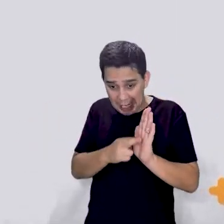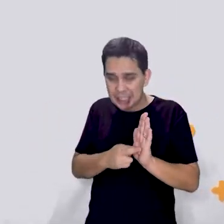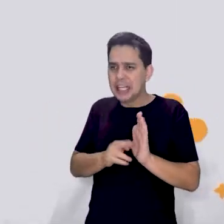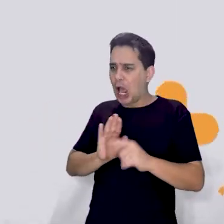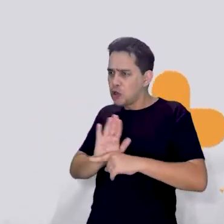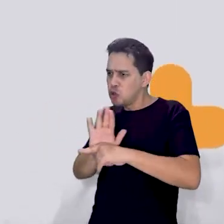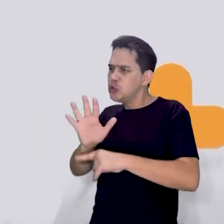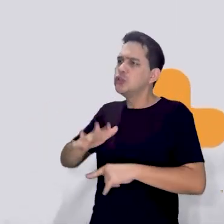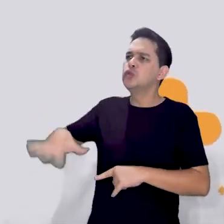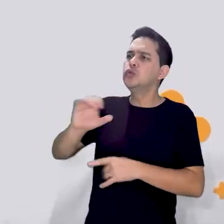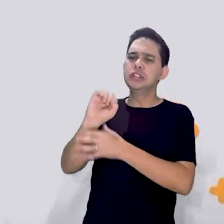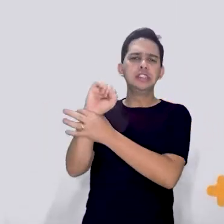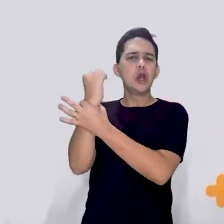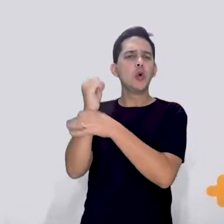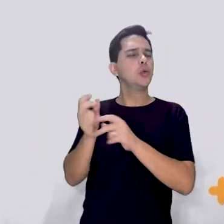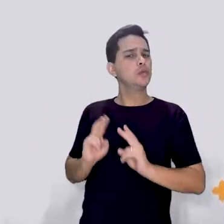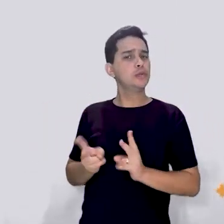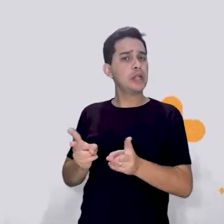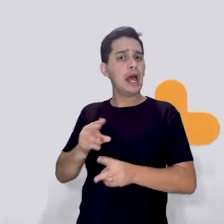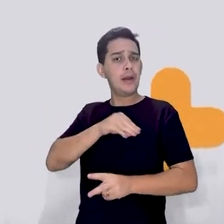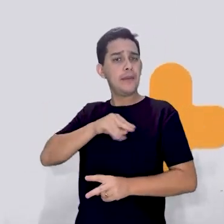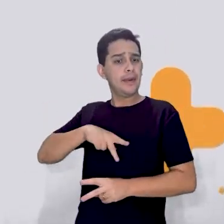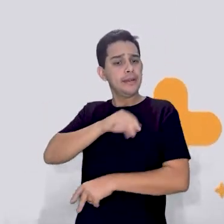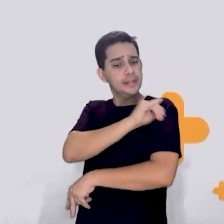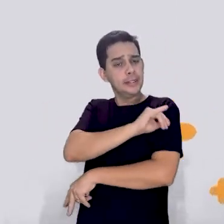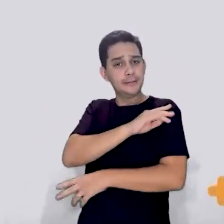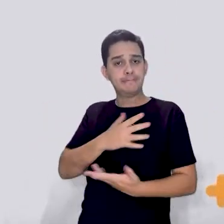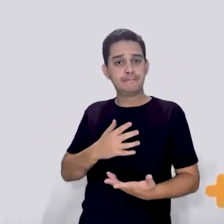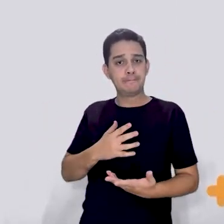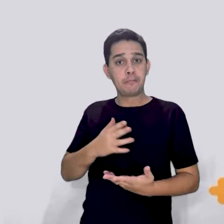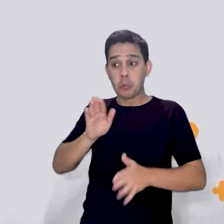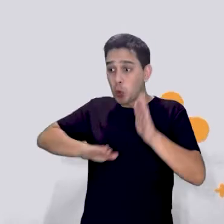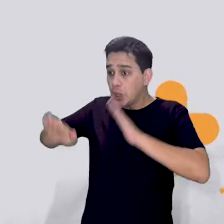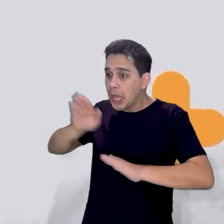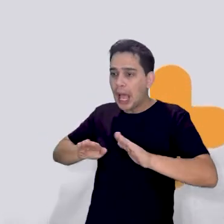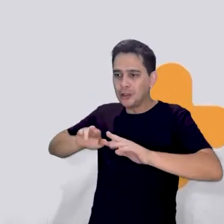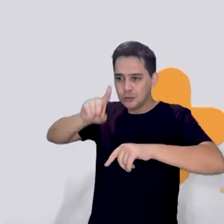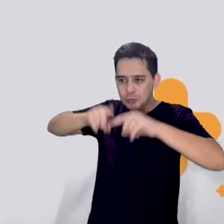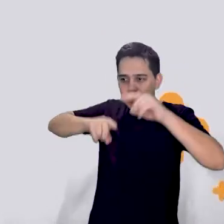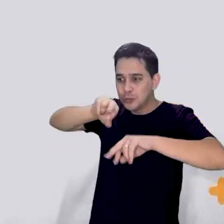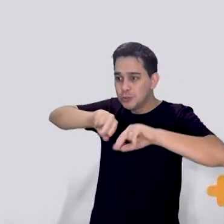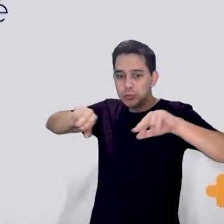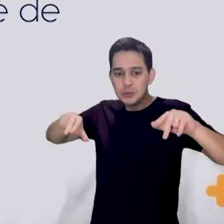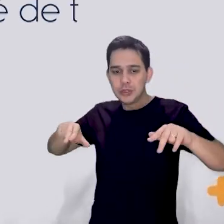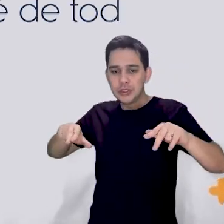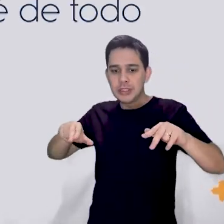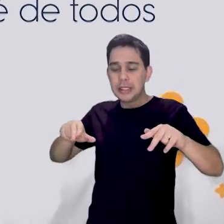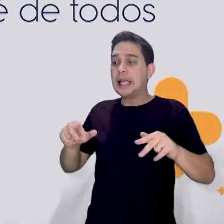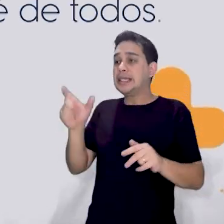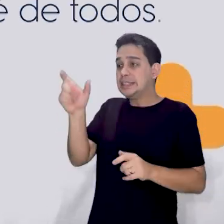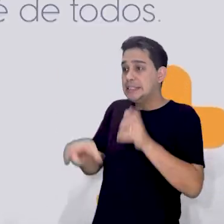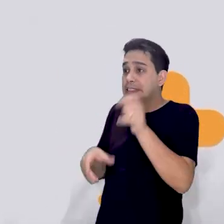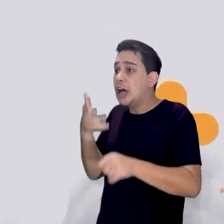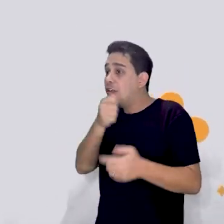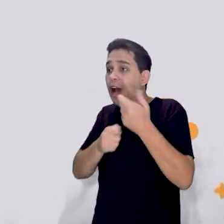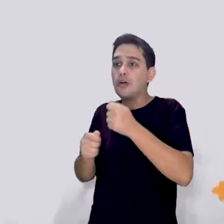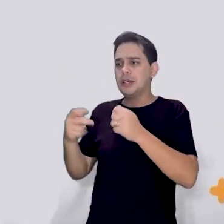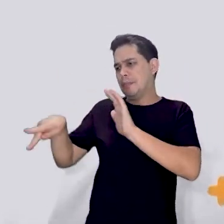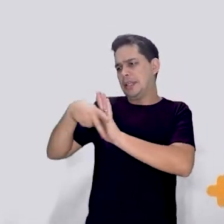segurança e do Ministério Público do Estado do Rio de Janeiro. Cuidar do bem público é preservar algo que é de